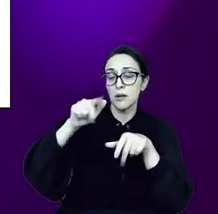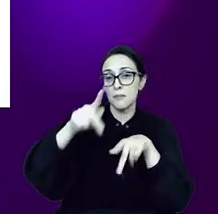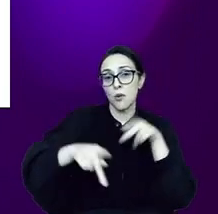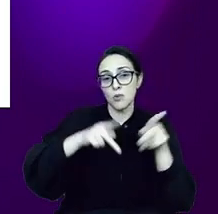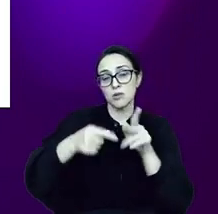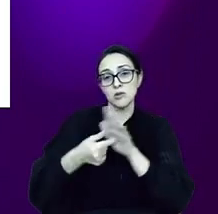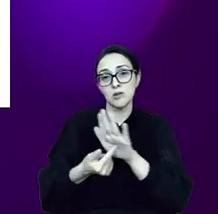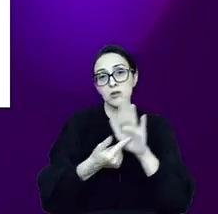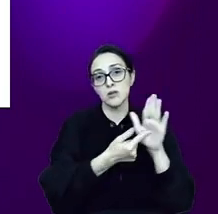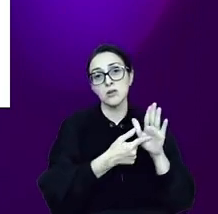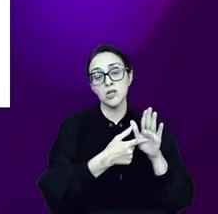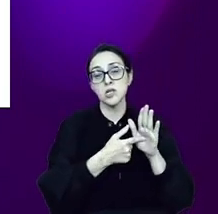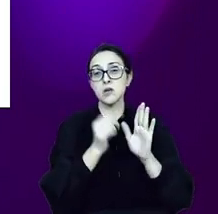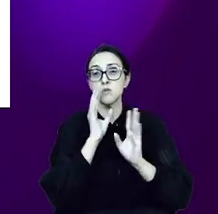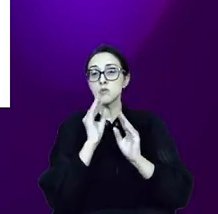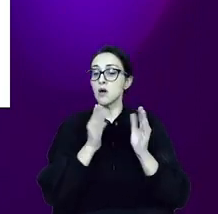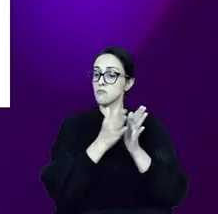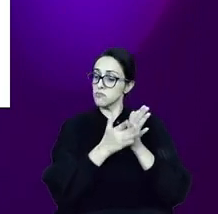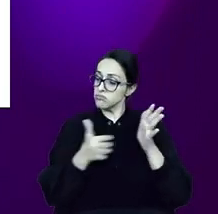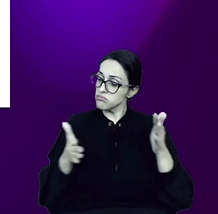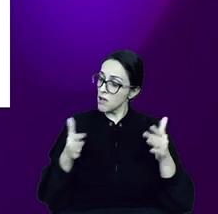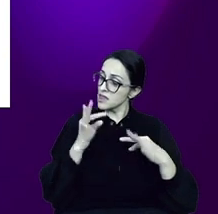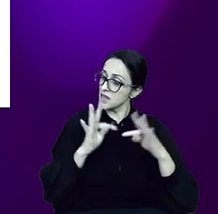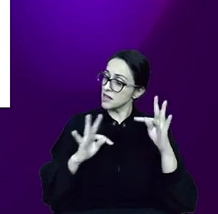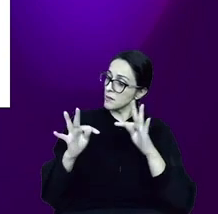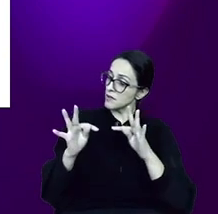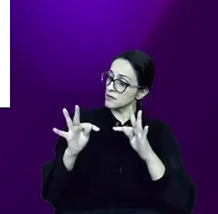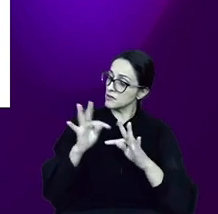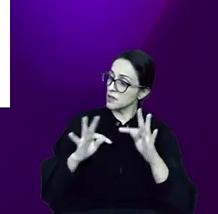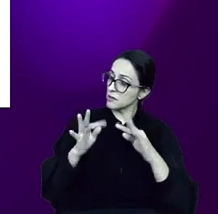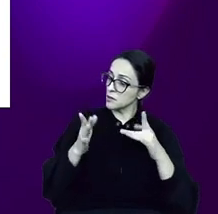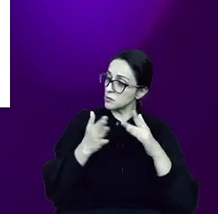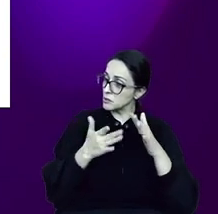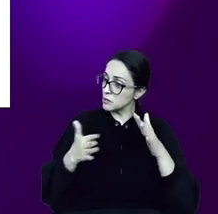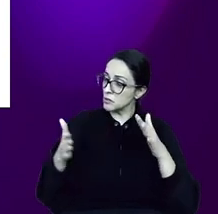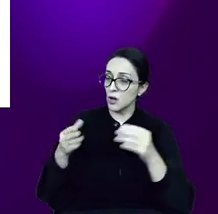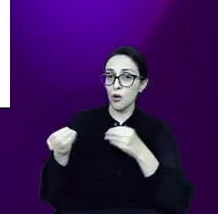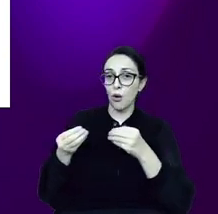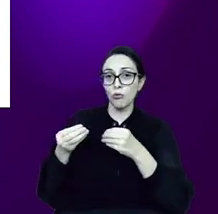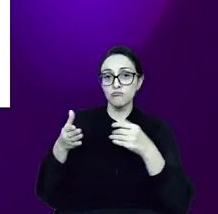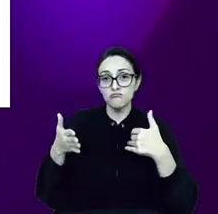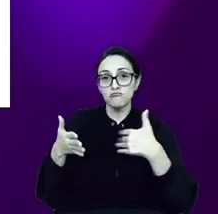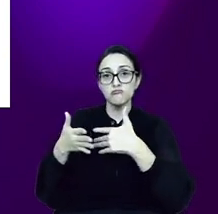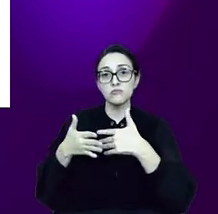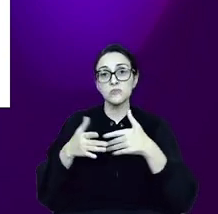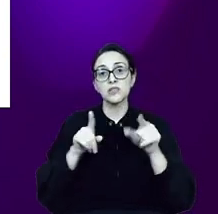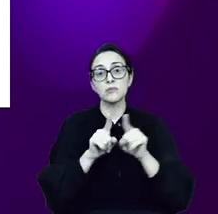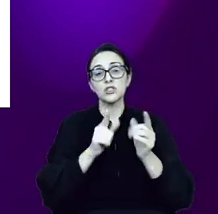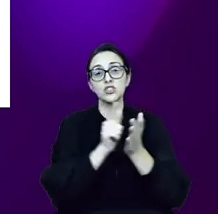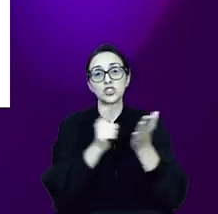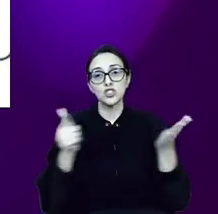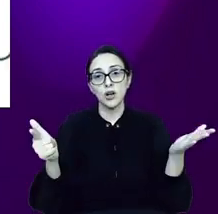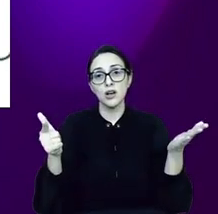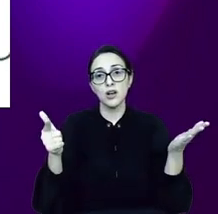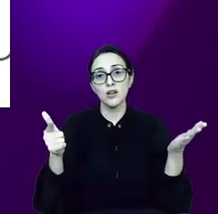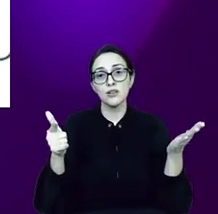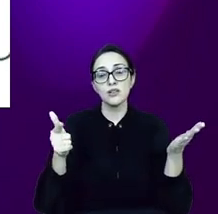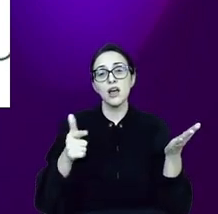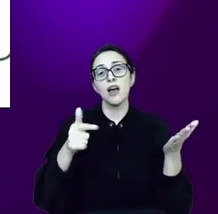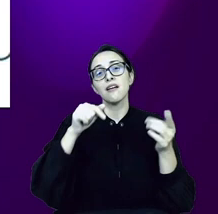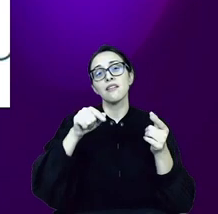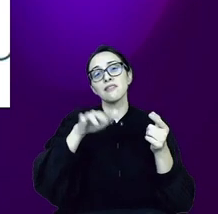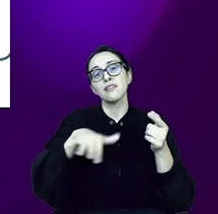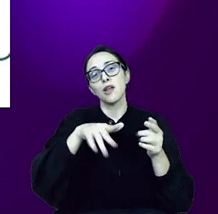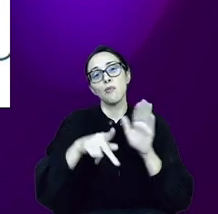predizer prognóstico, né? Nessa publicação desse ano no Neurotrauma Reports, que é um jornal da National Neurotrauma Society, onde